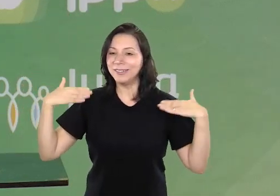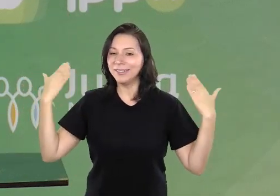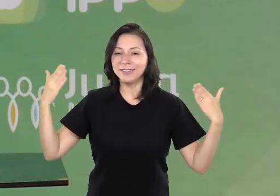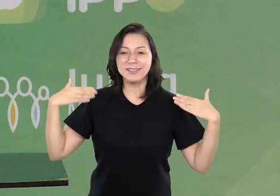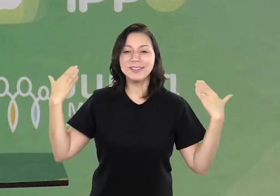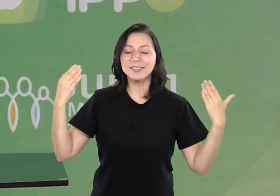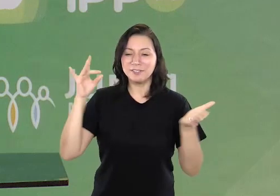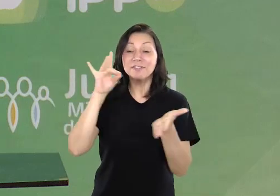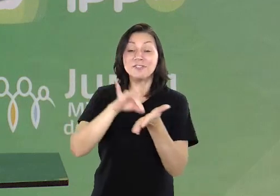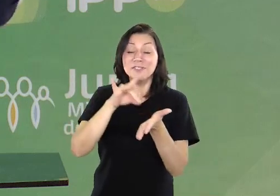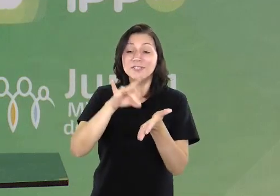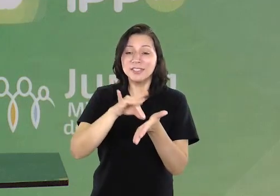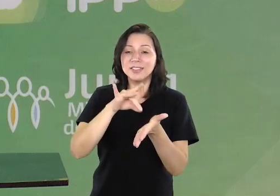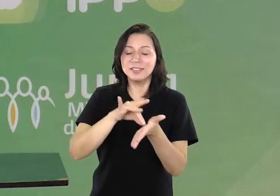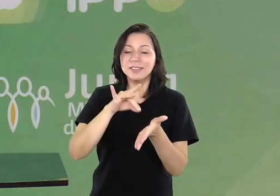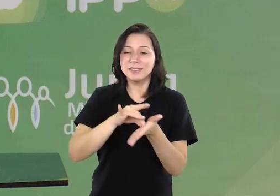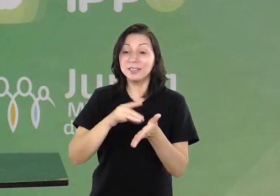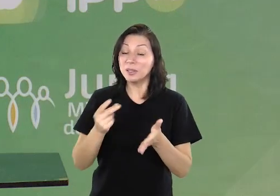perpetuamente